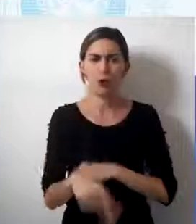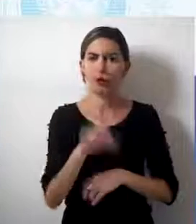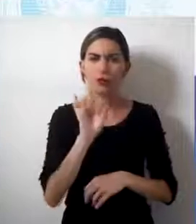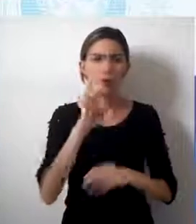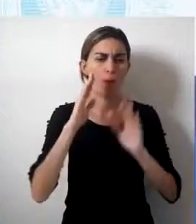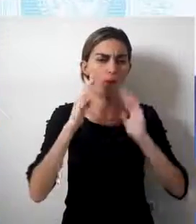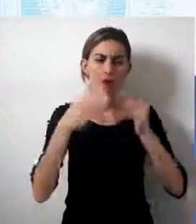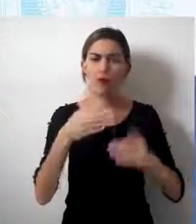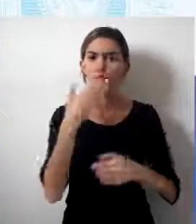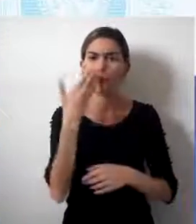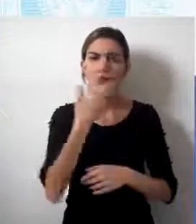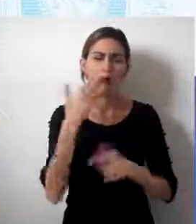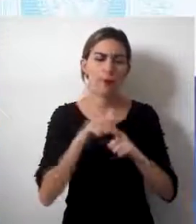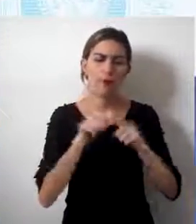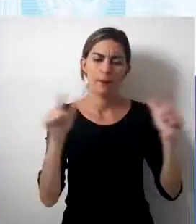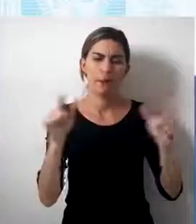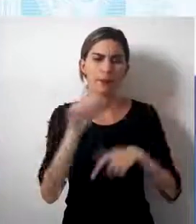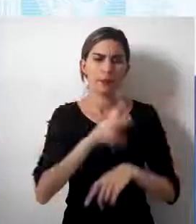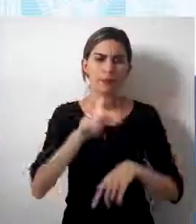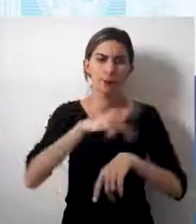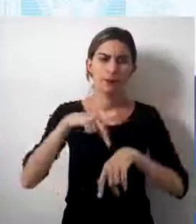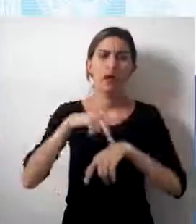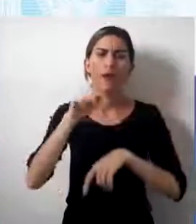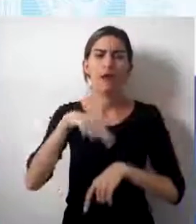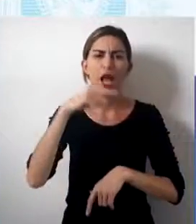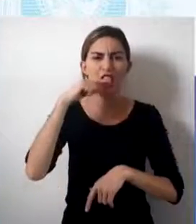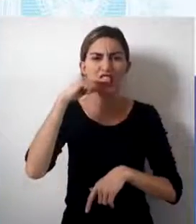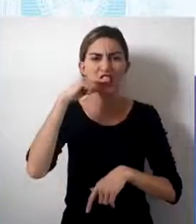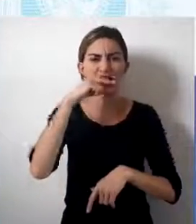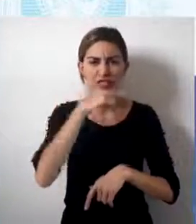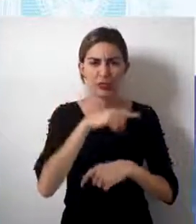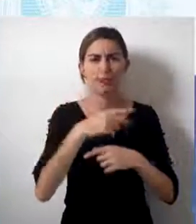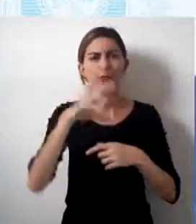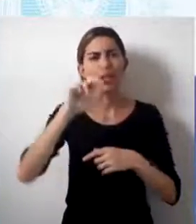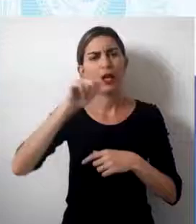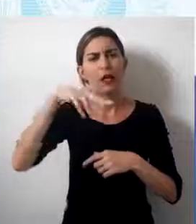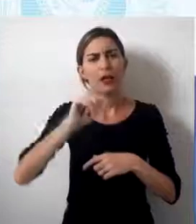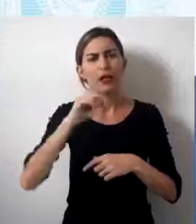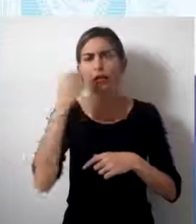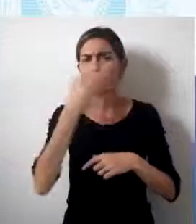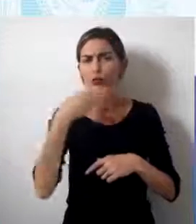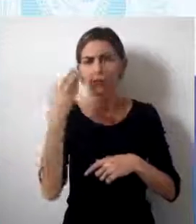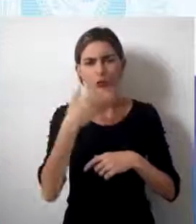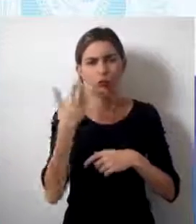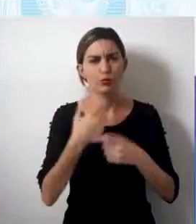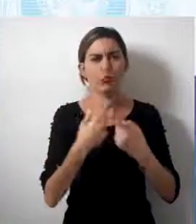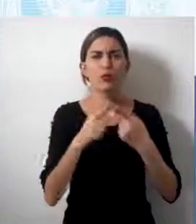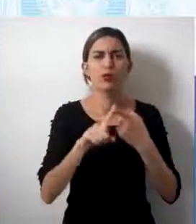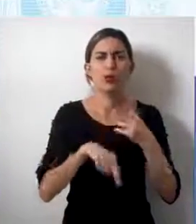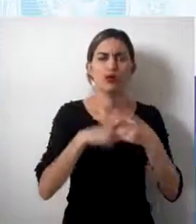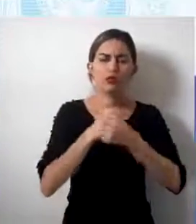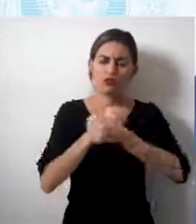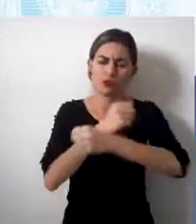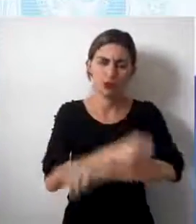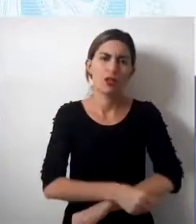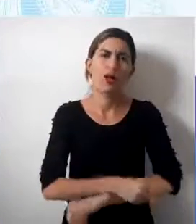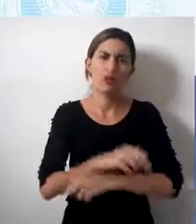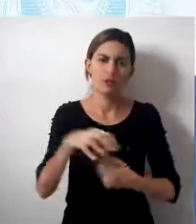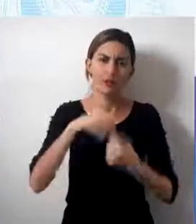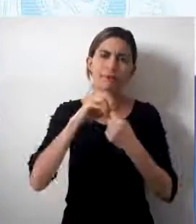Pernambuco e em boa parte do país era a cana-de-açúcar. O monopólio, o latifúndio e a escravidão era o